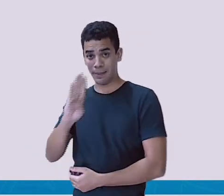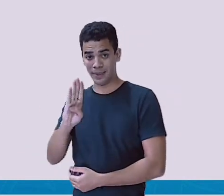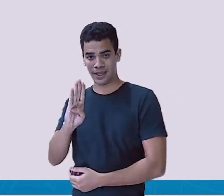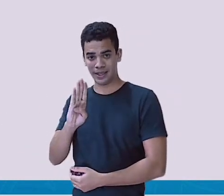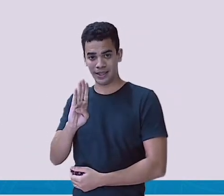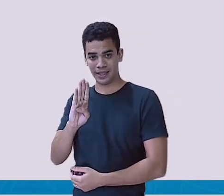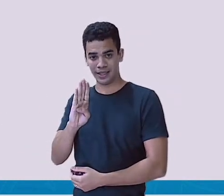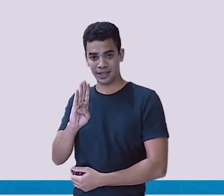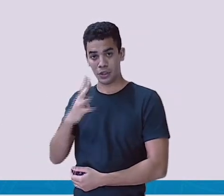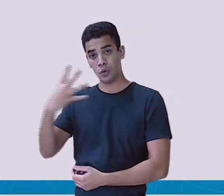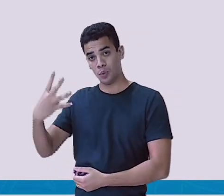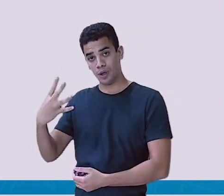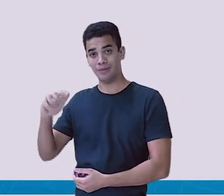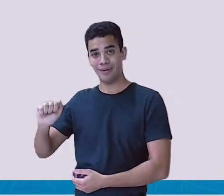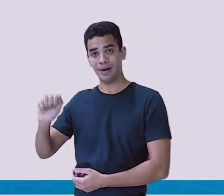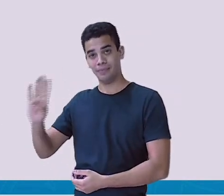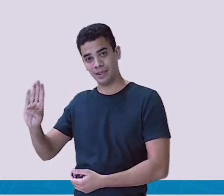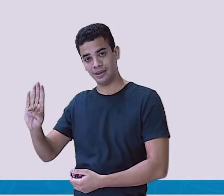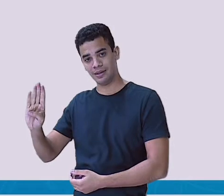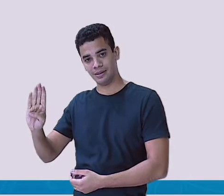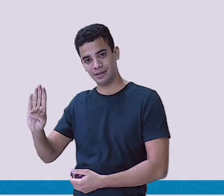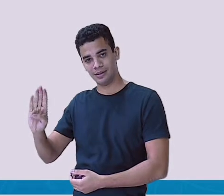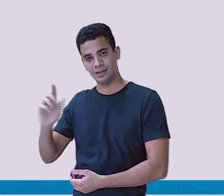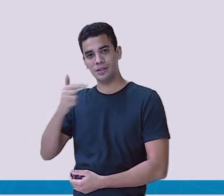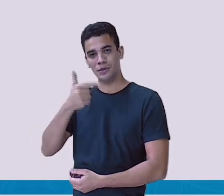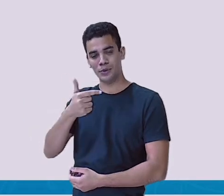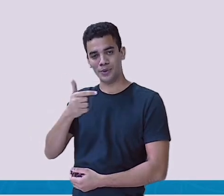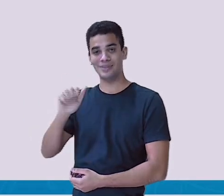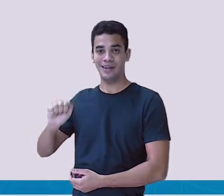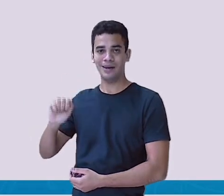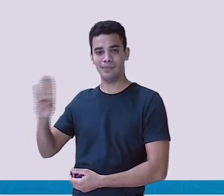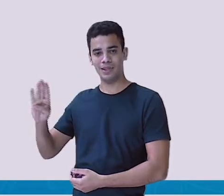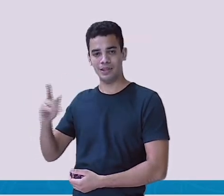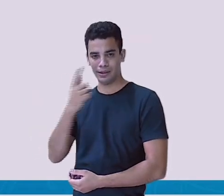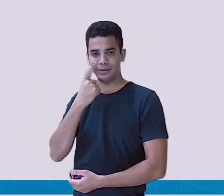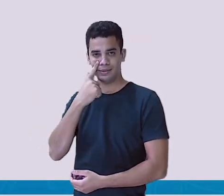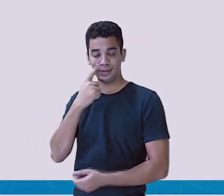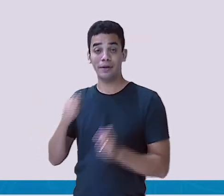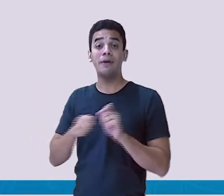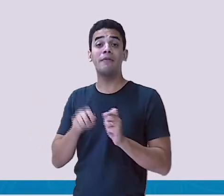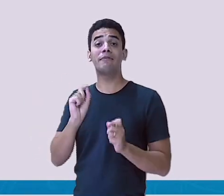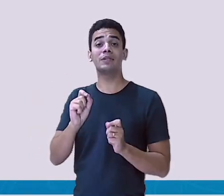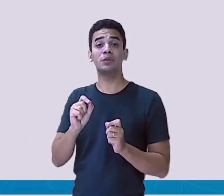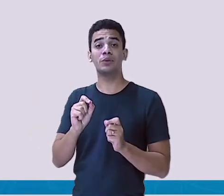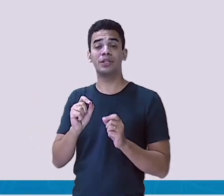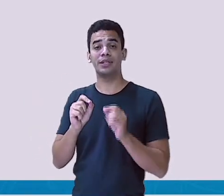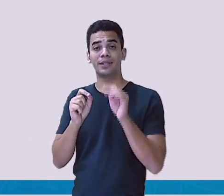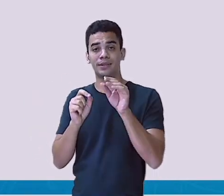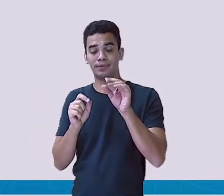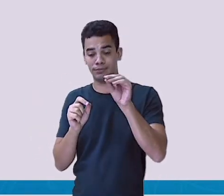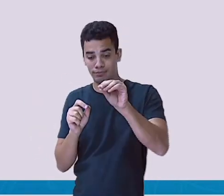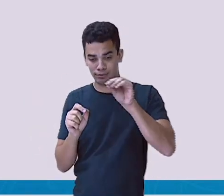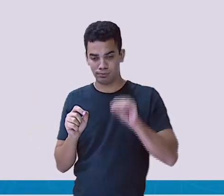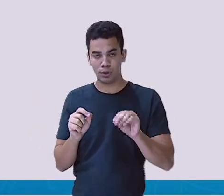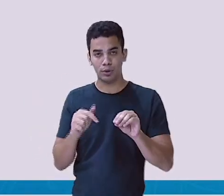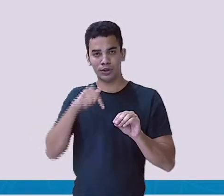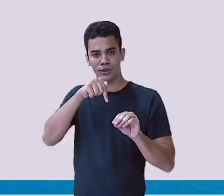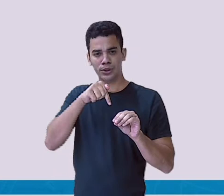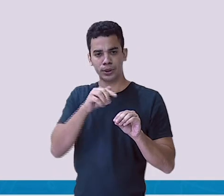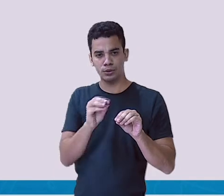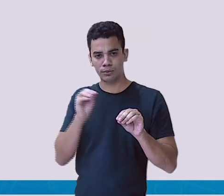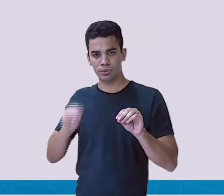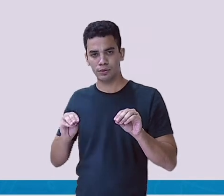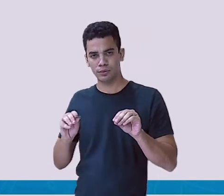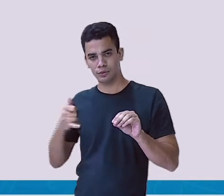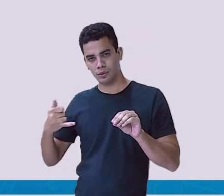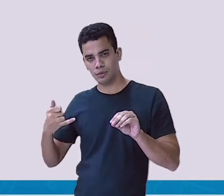separar. Vou colocar 7 mais 4 menos 2. Eu gosto de pôr entre parênteses, né?